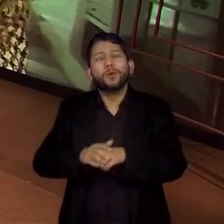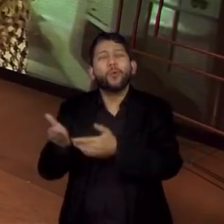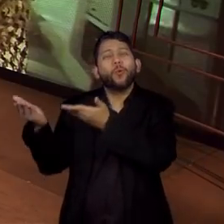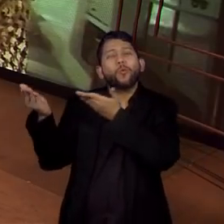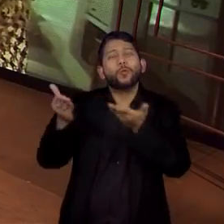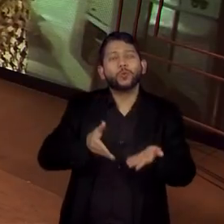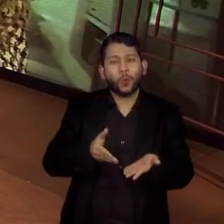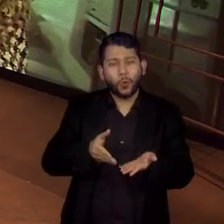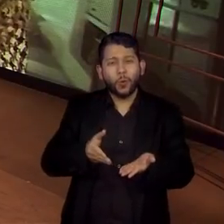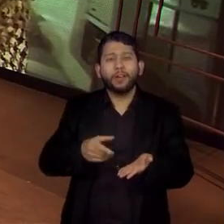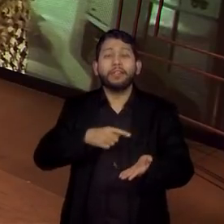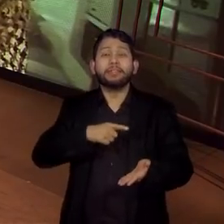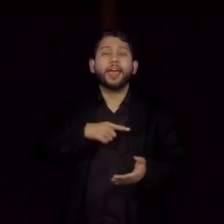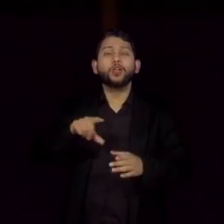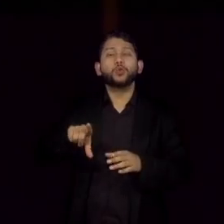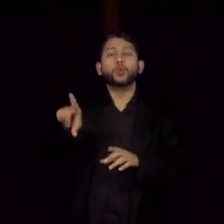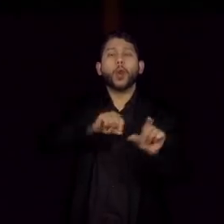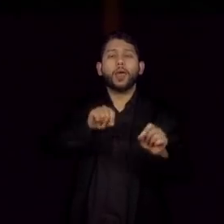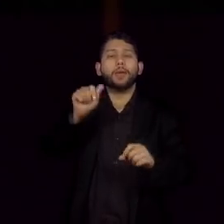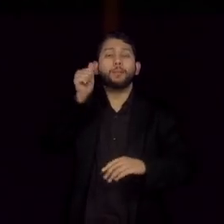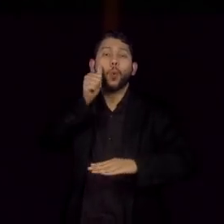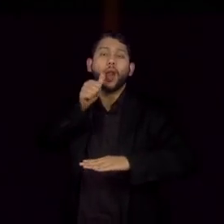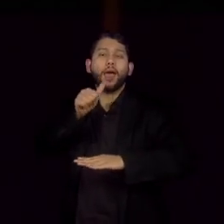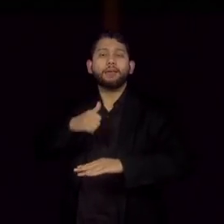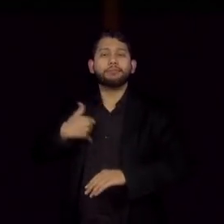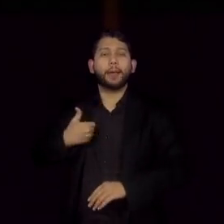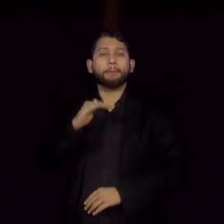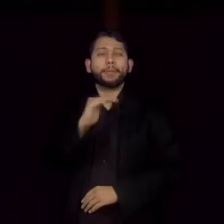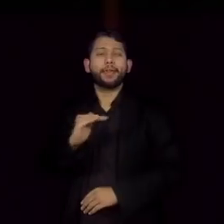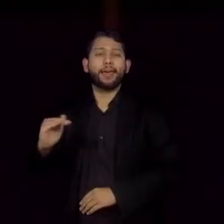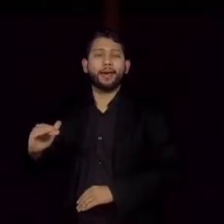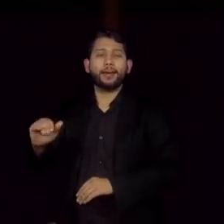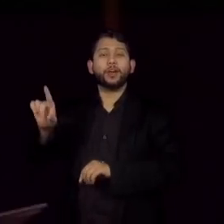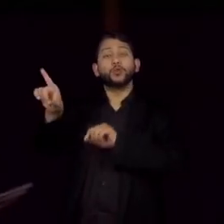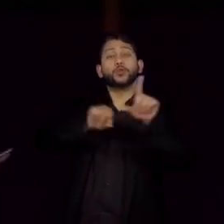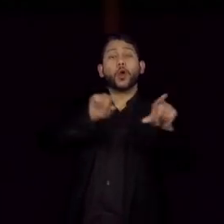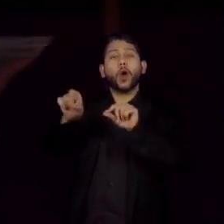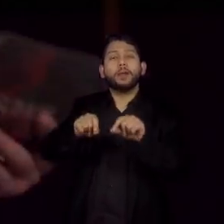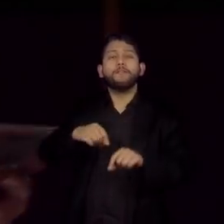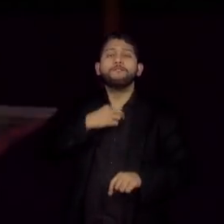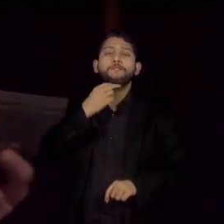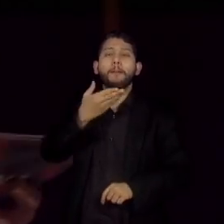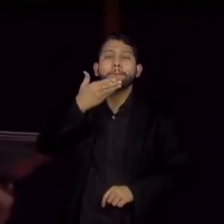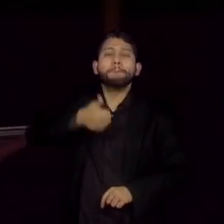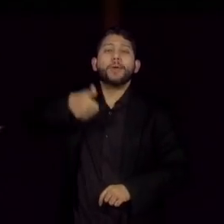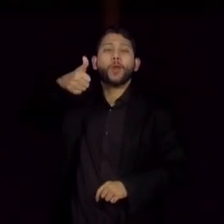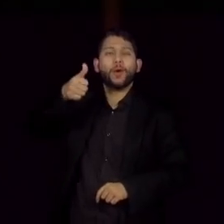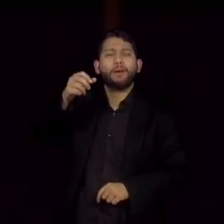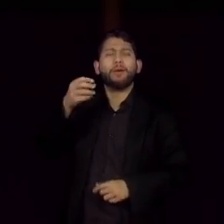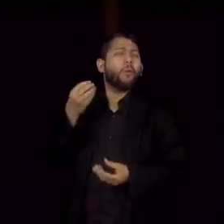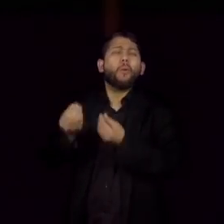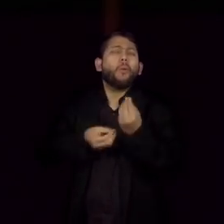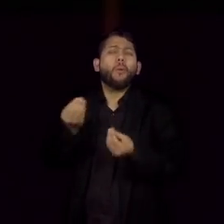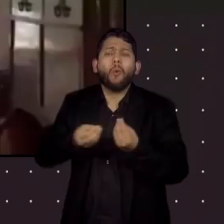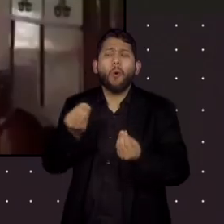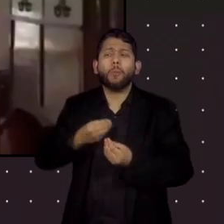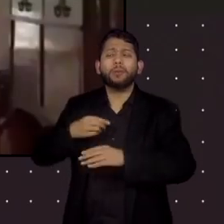do concurso A Mais Bela Voz Infantil na TV Rio. Como é que surgiu essa